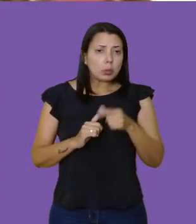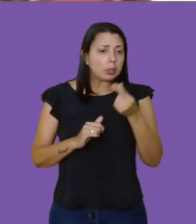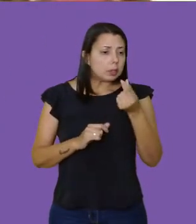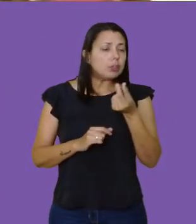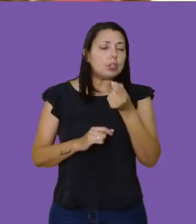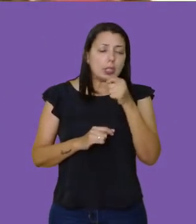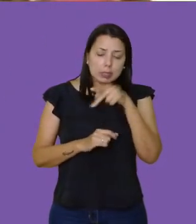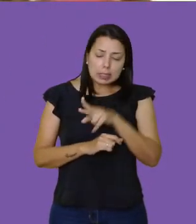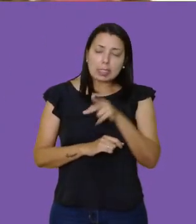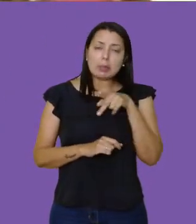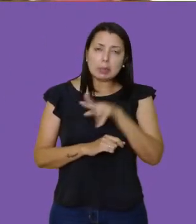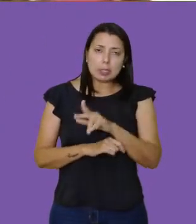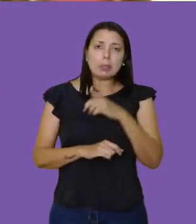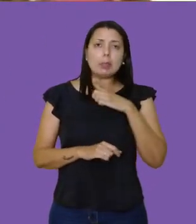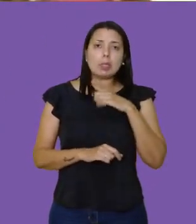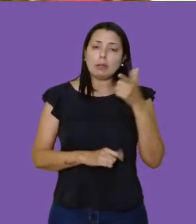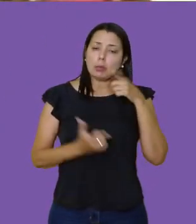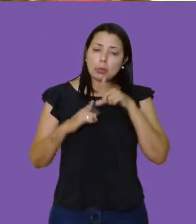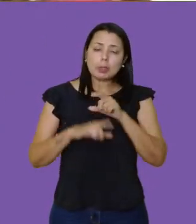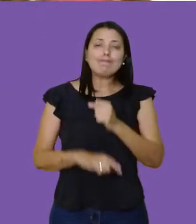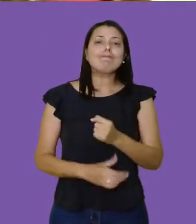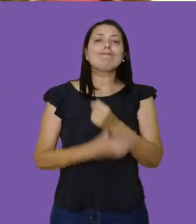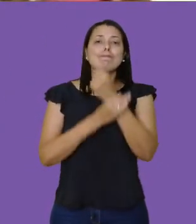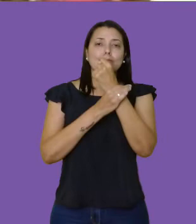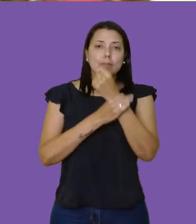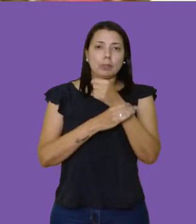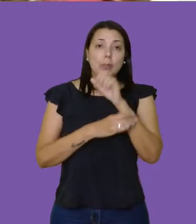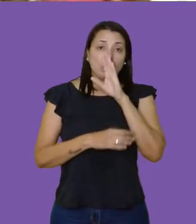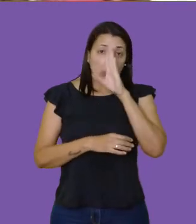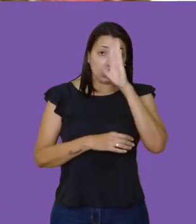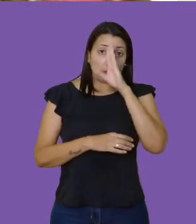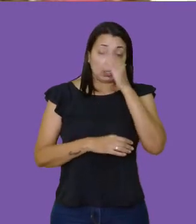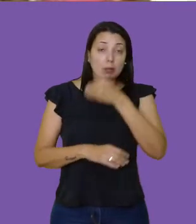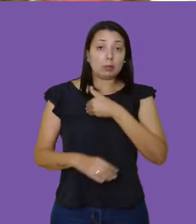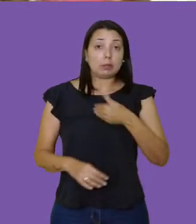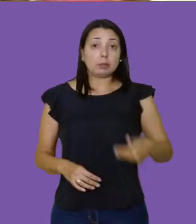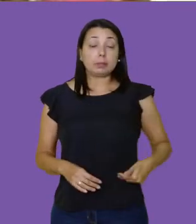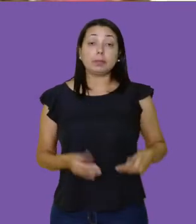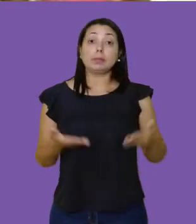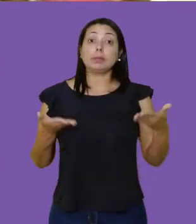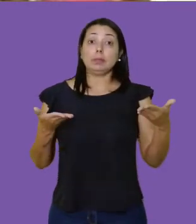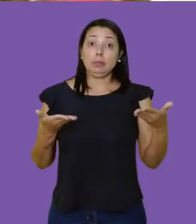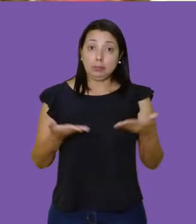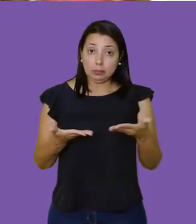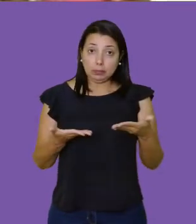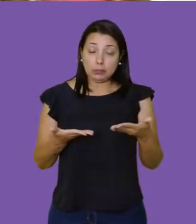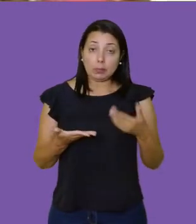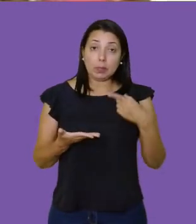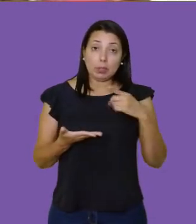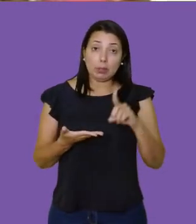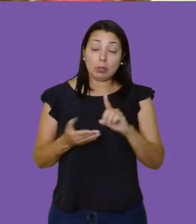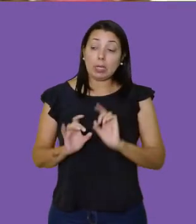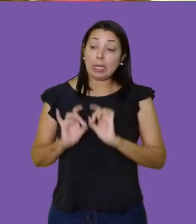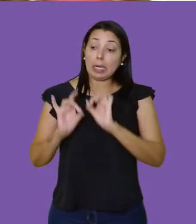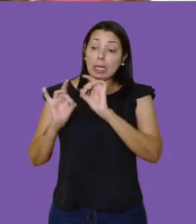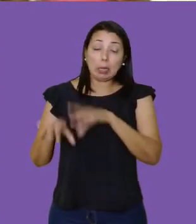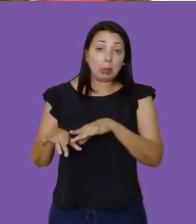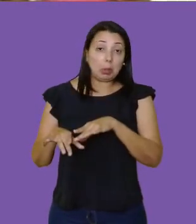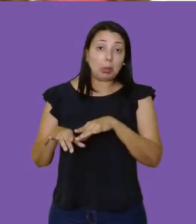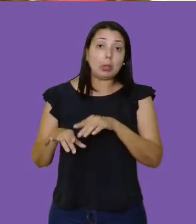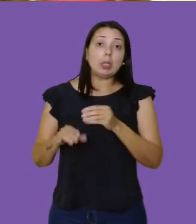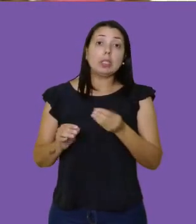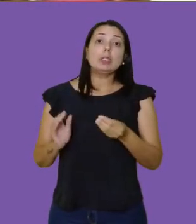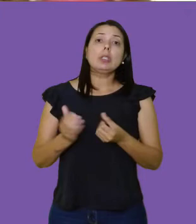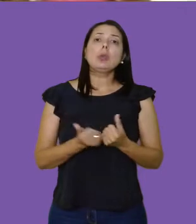dinheiro, sempre teve garantido, sempre foi prioridade do governo. Agora, ele foi extinto e no lugar se